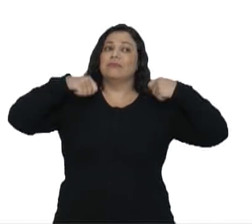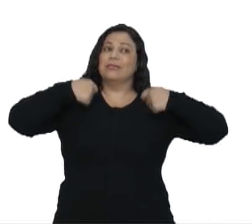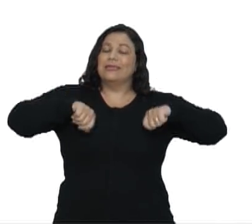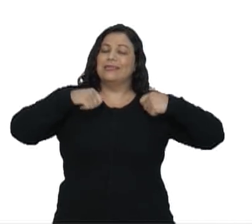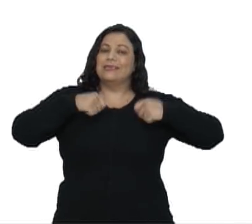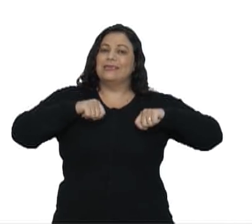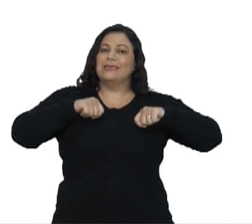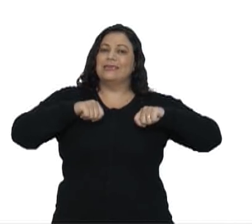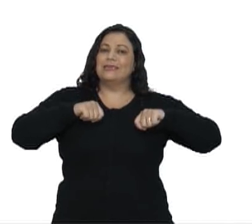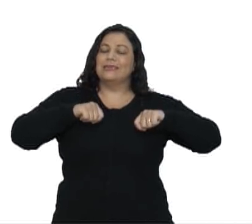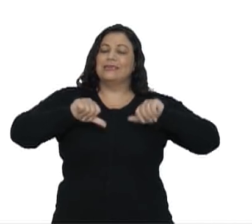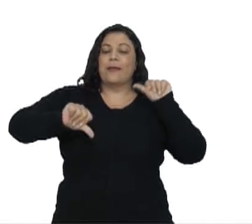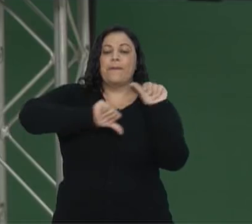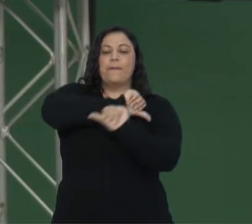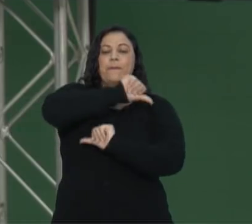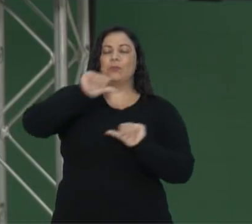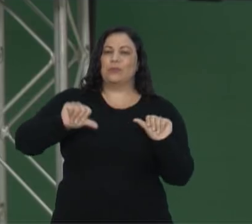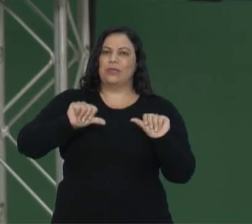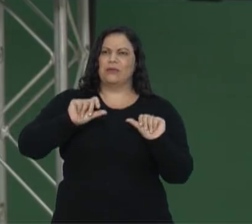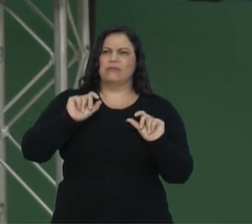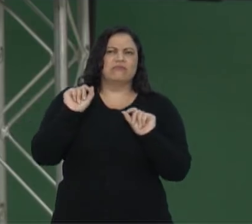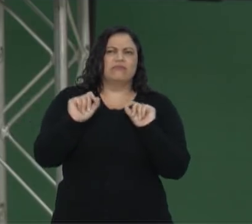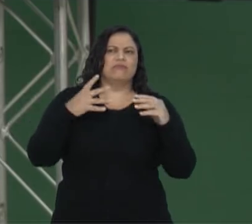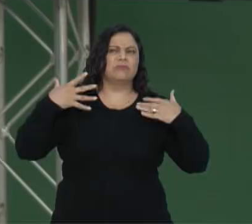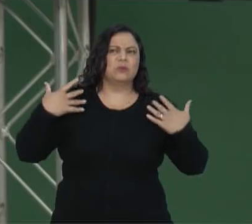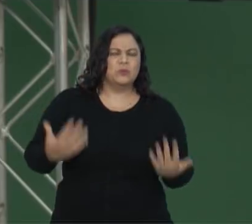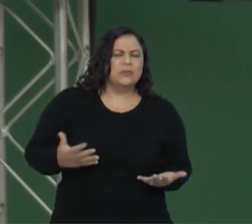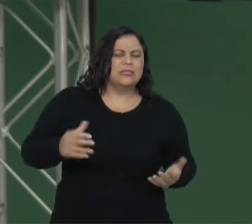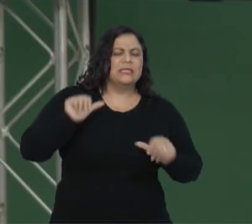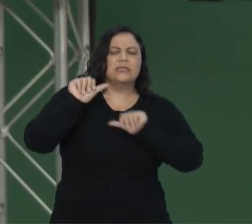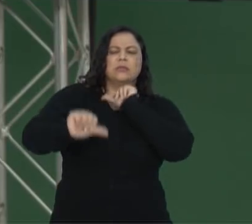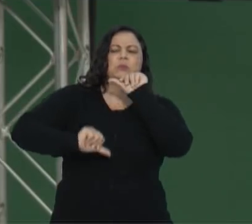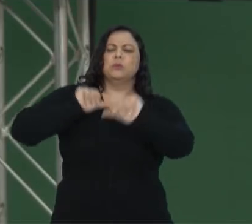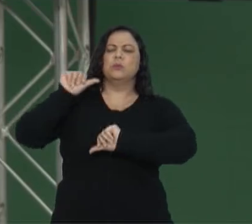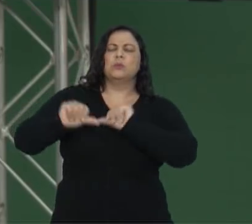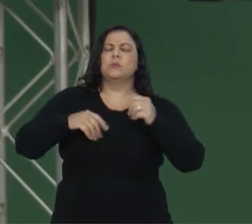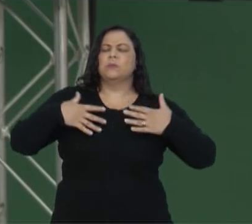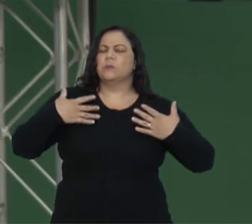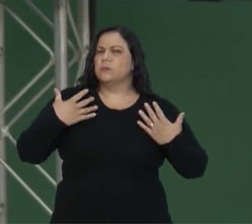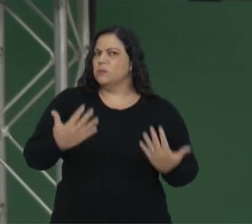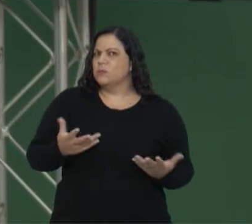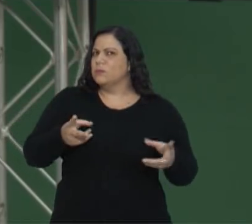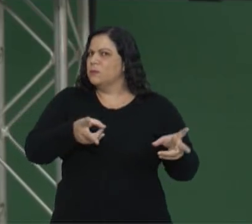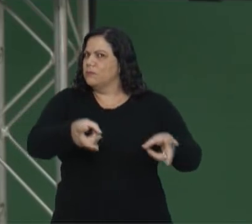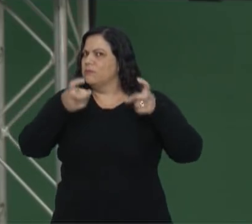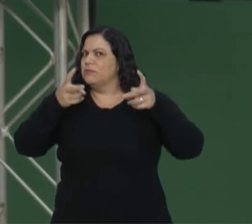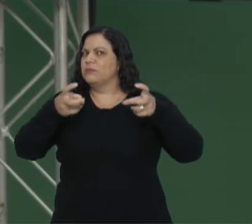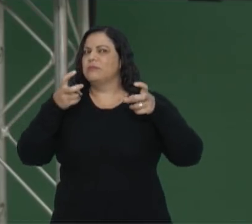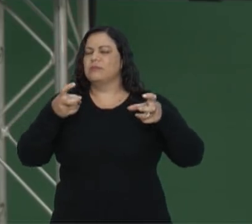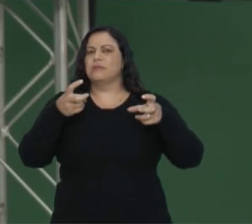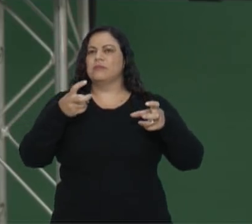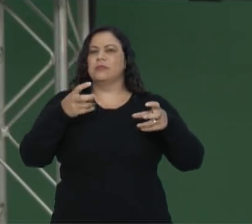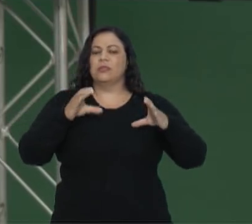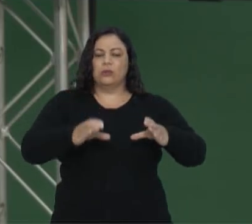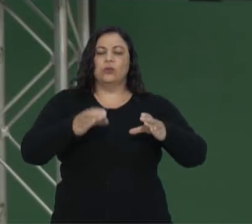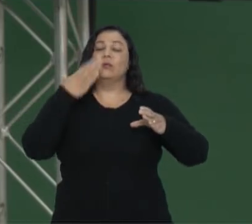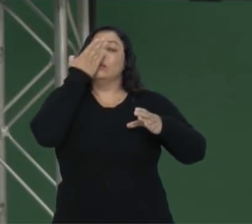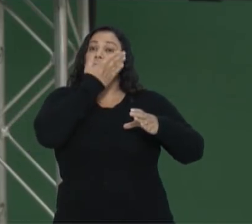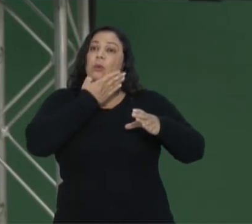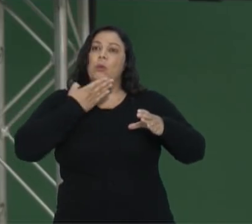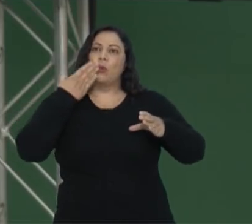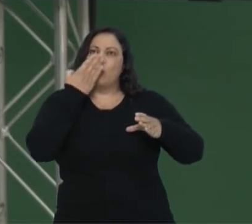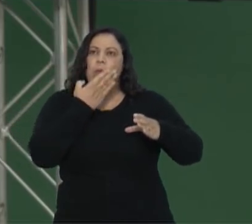ocorrem mudanças. Mas quais mudanças são essas? Vocês perceberam no exemplo do bolo? Quando